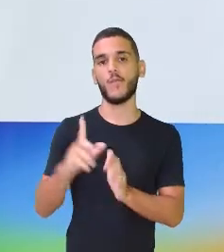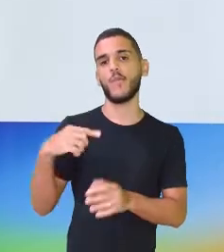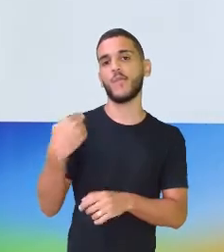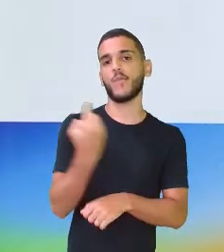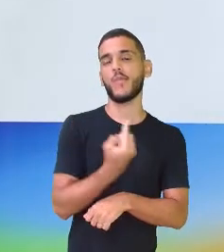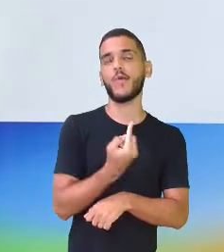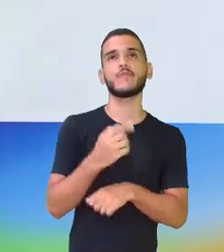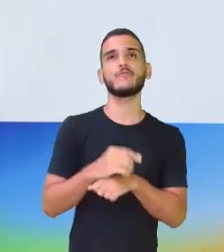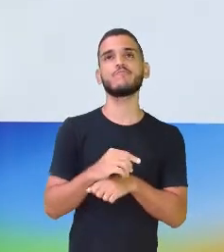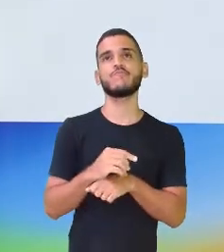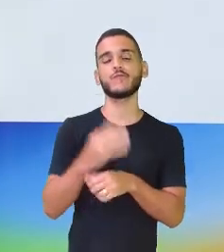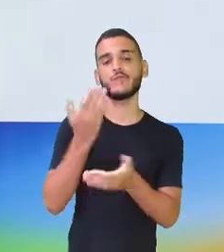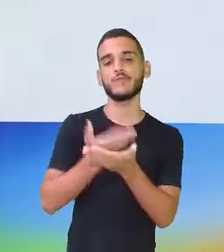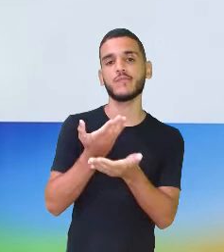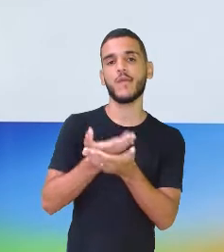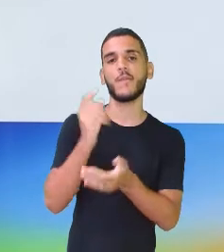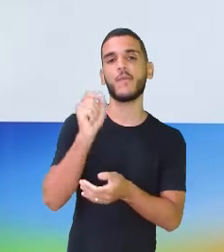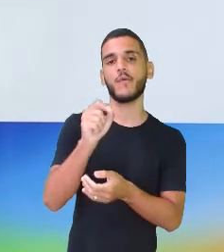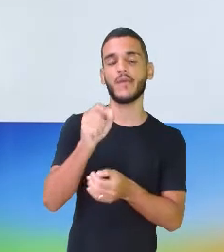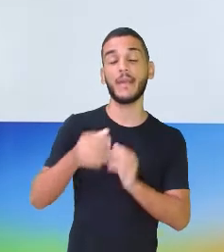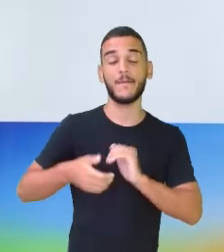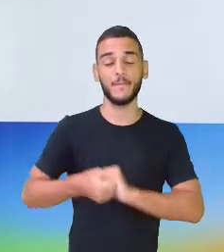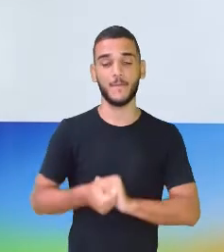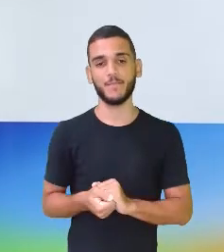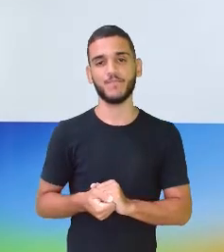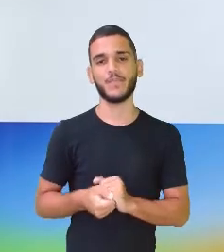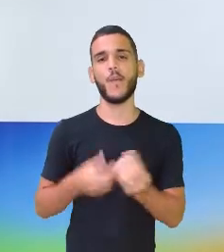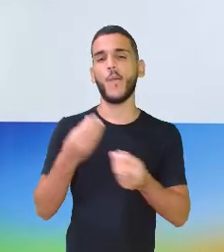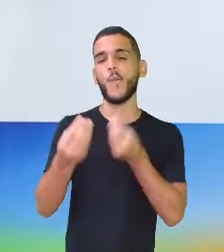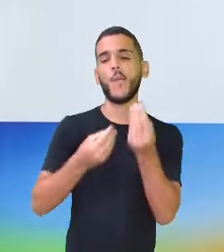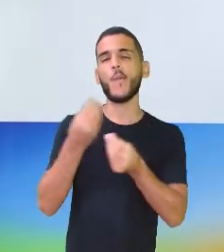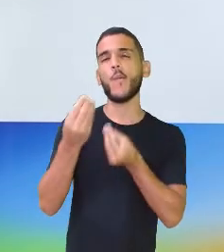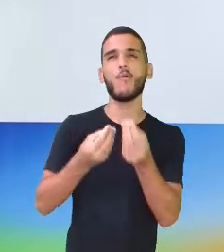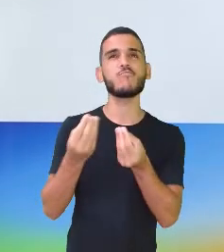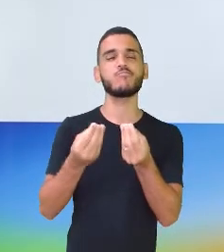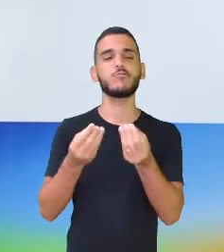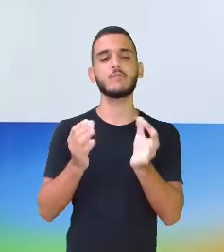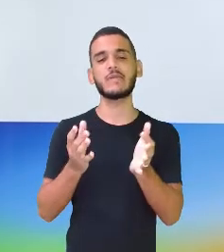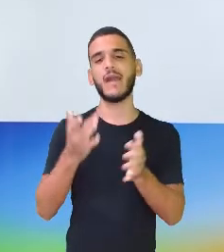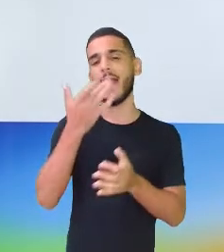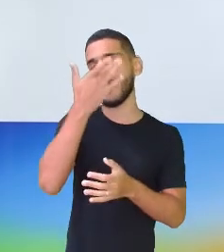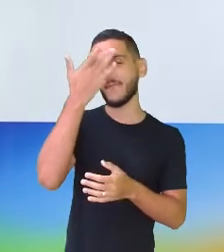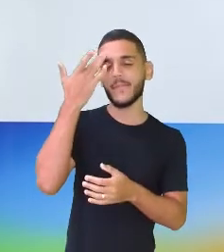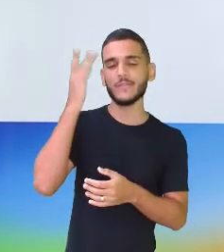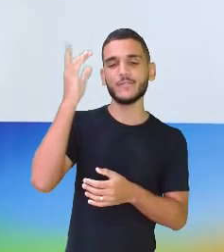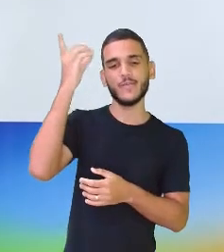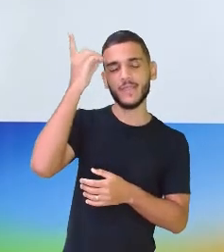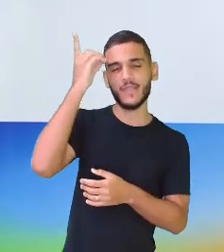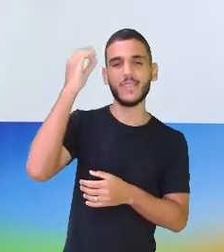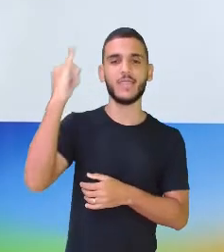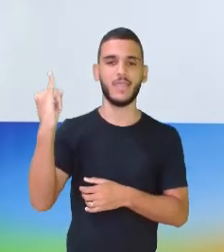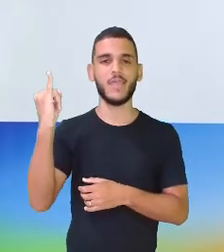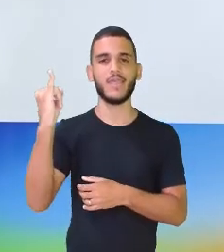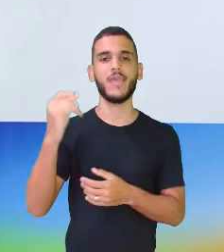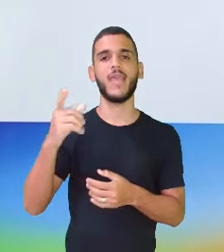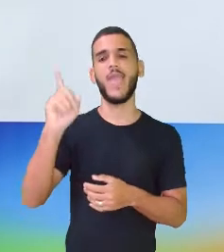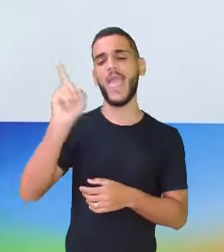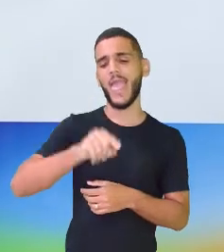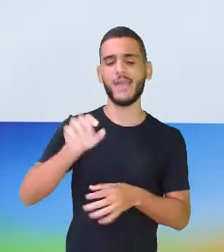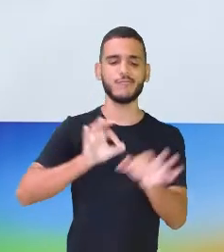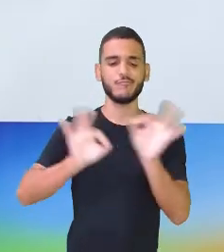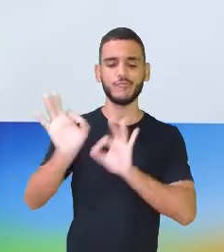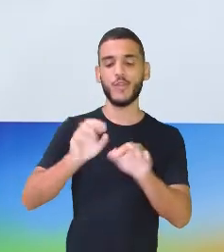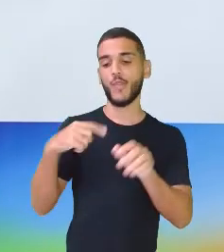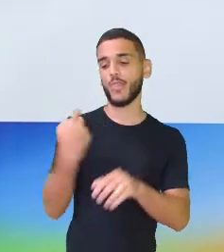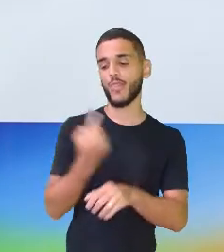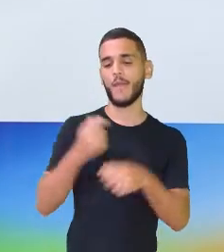pouquinho dessa configuração, dessa organização, do funcionamento mesmo do estudante com deficiência intelectual, que a gente precisa